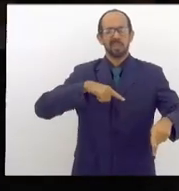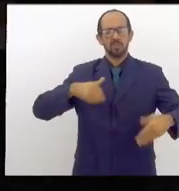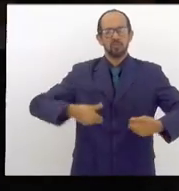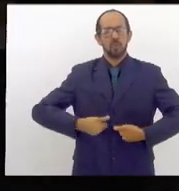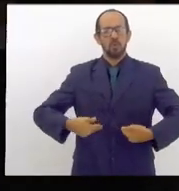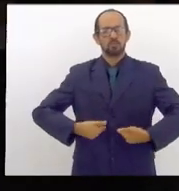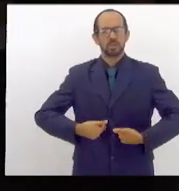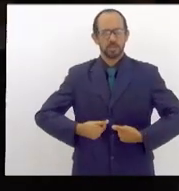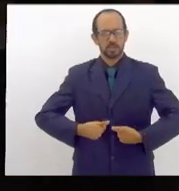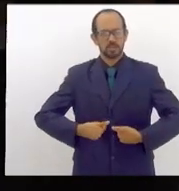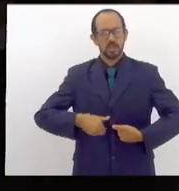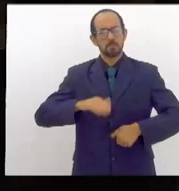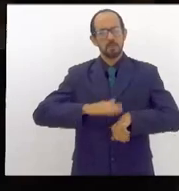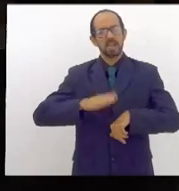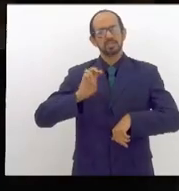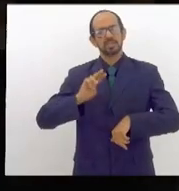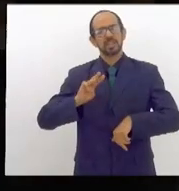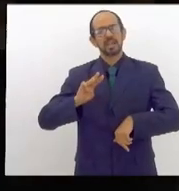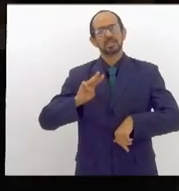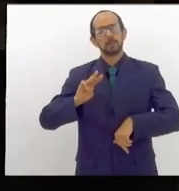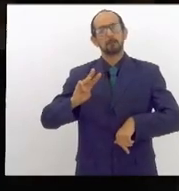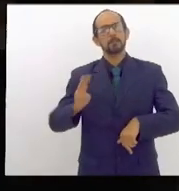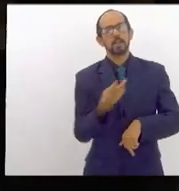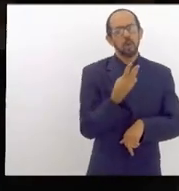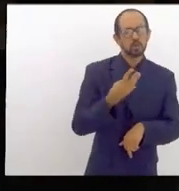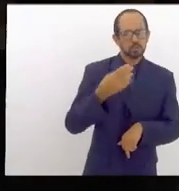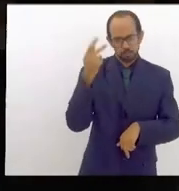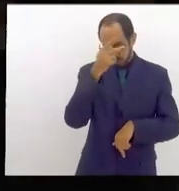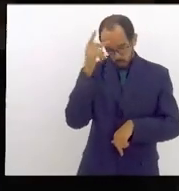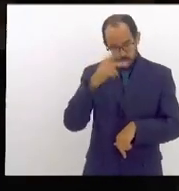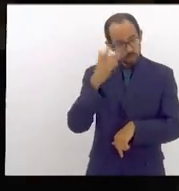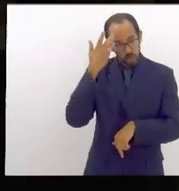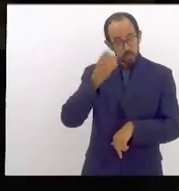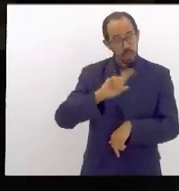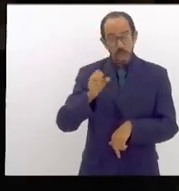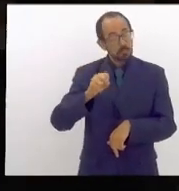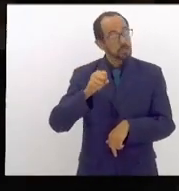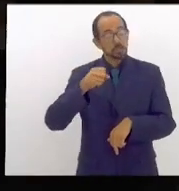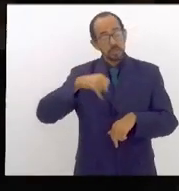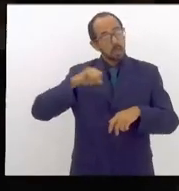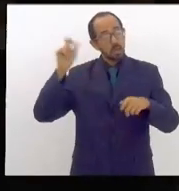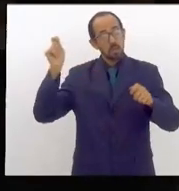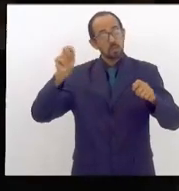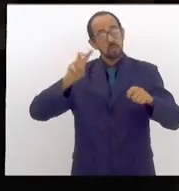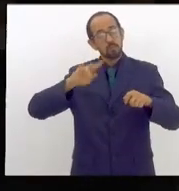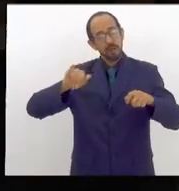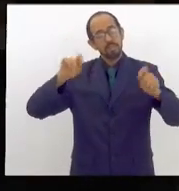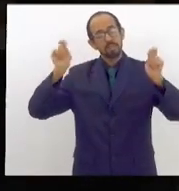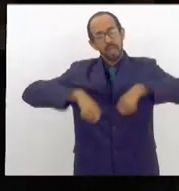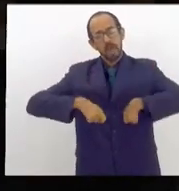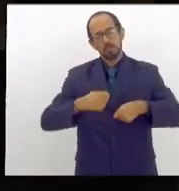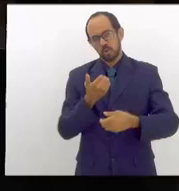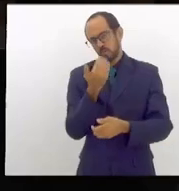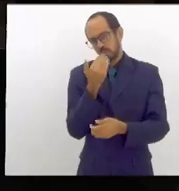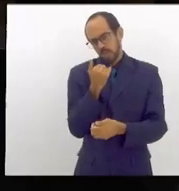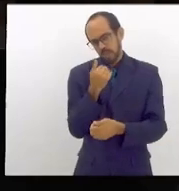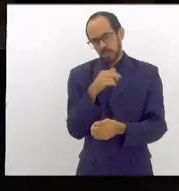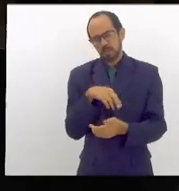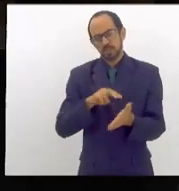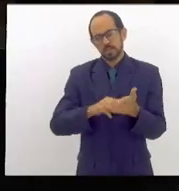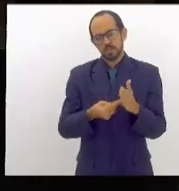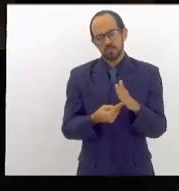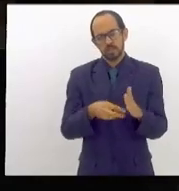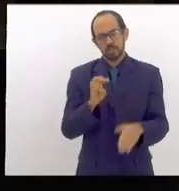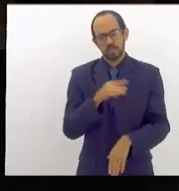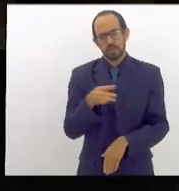que não sabem o que vai ter para comer dentro das suas casas ou seja dos 33 milhões de pessoas que